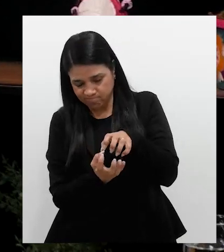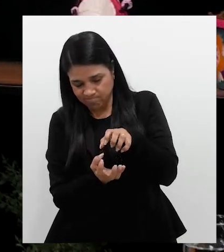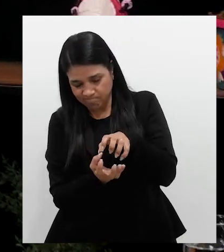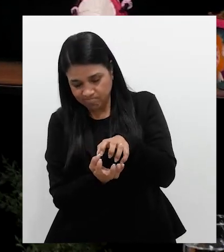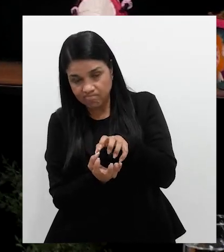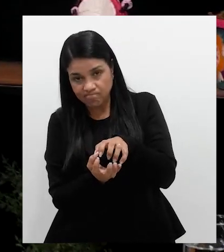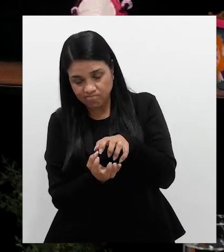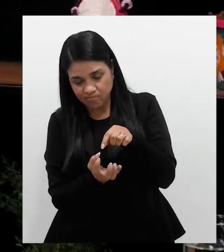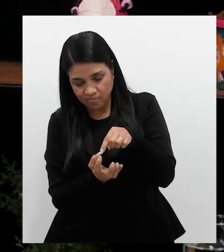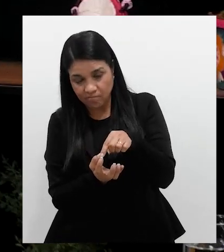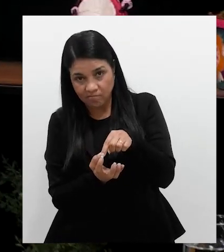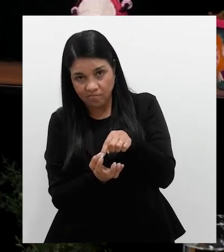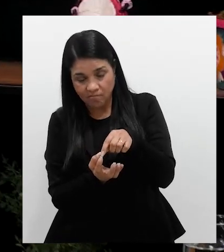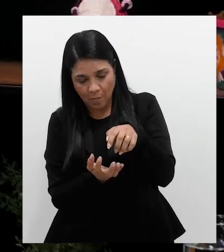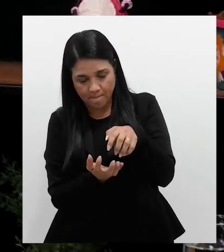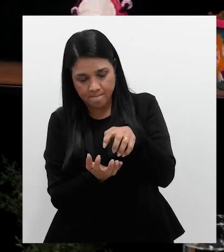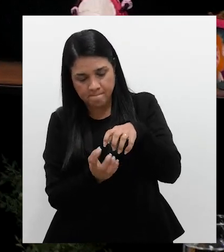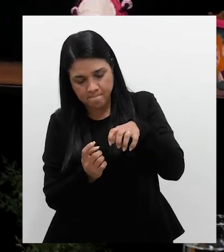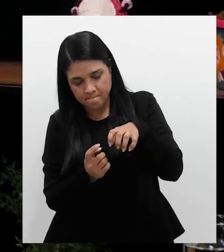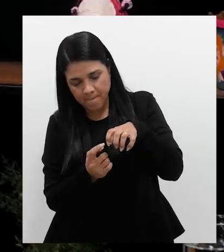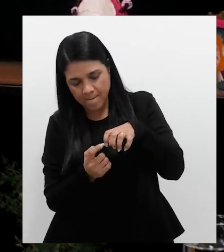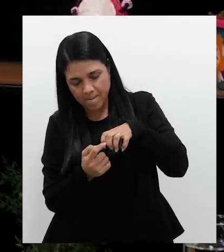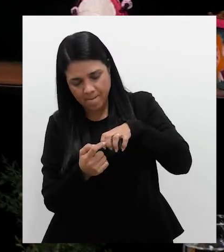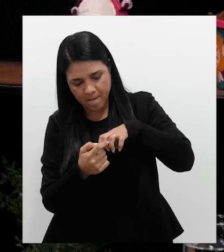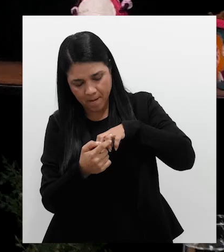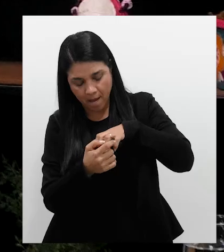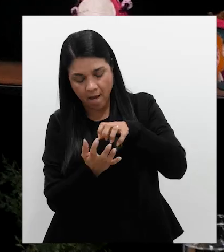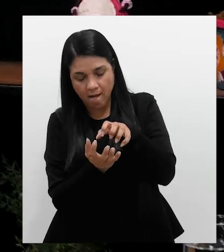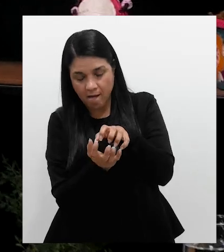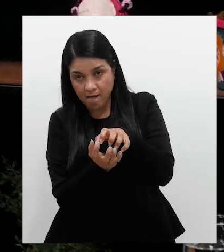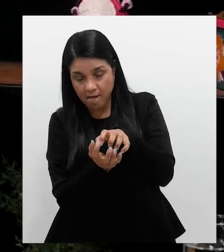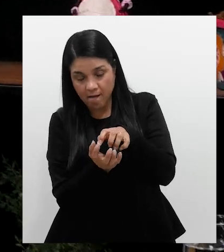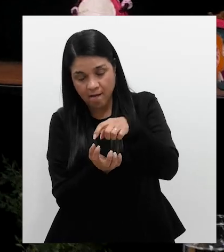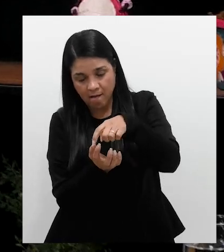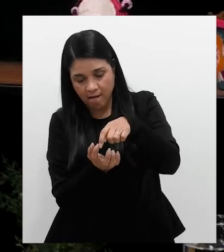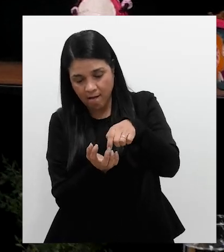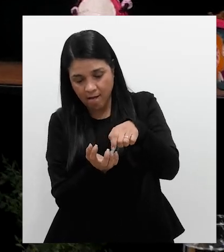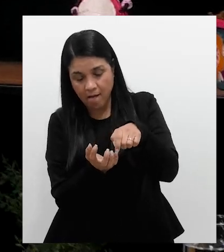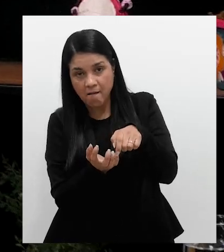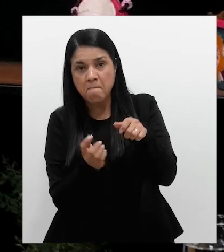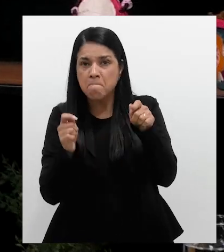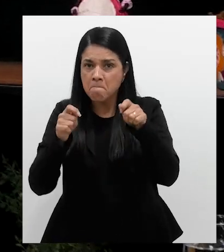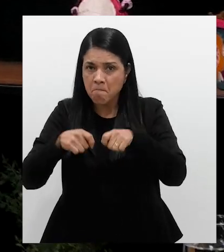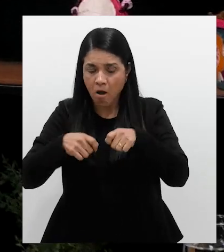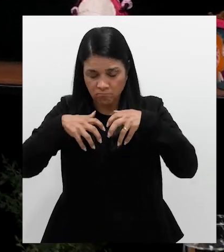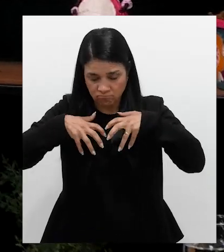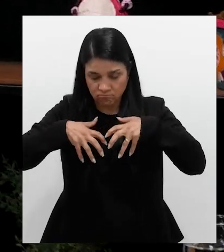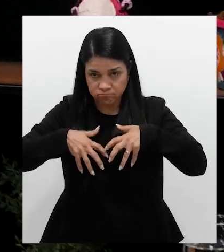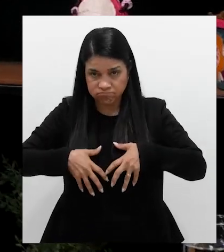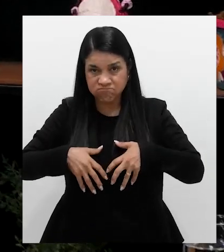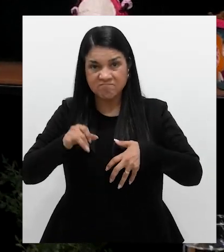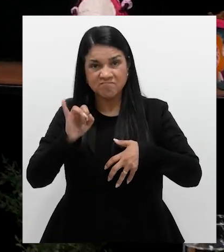né? Normalmente, claro que existem variações nisso, mas um elemento dentário inferior ele pode sim, através de uma endocardite,